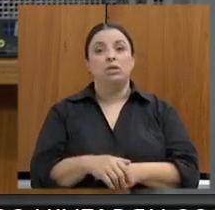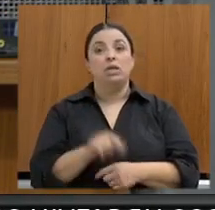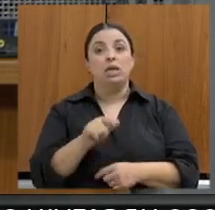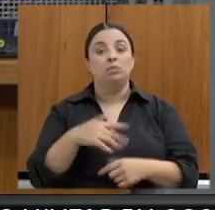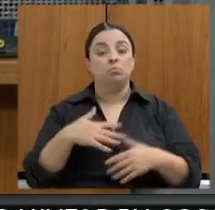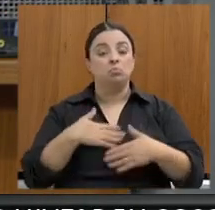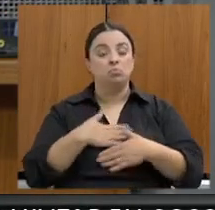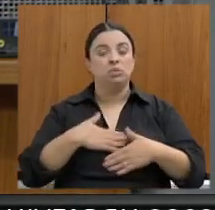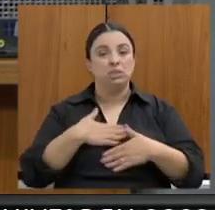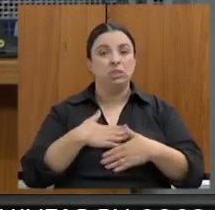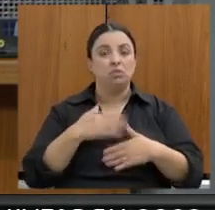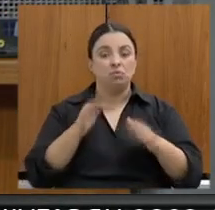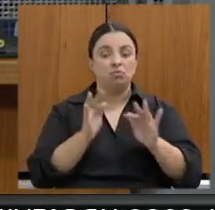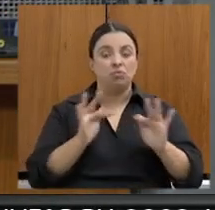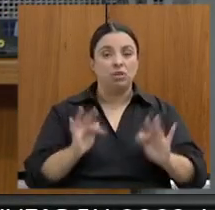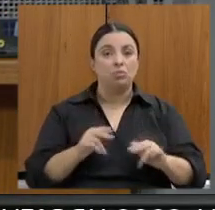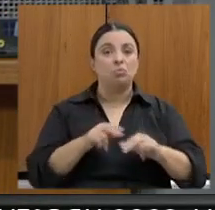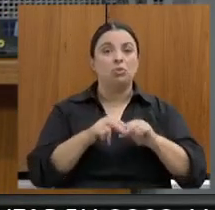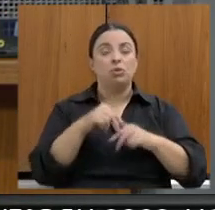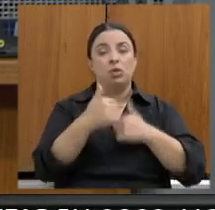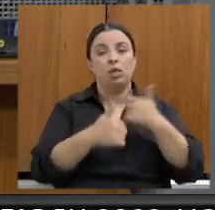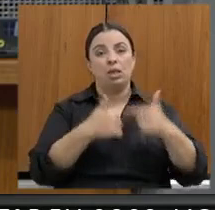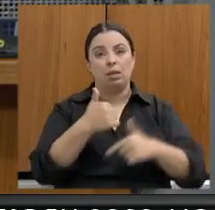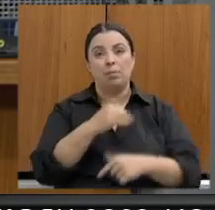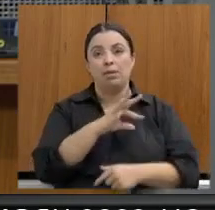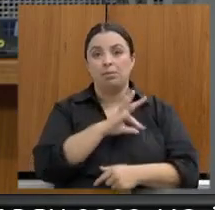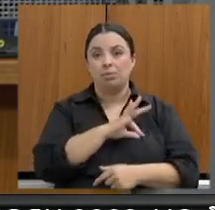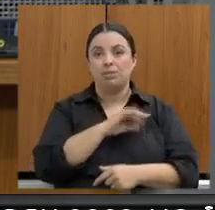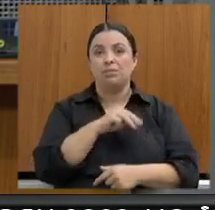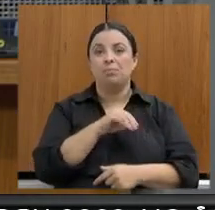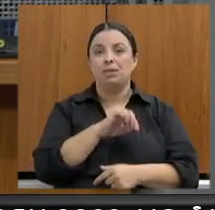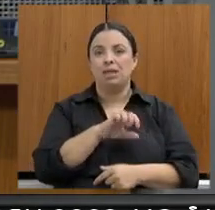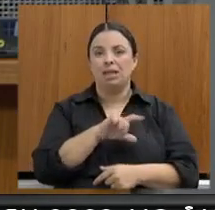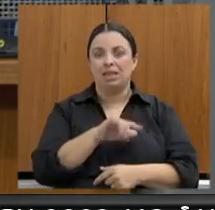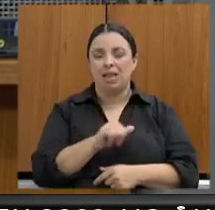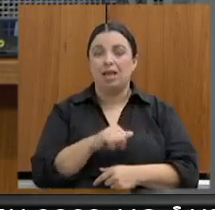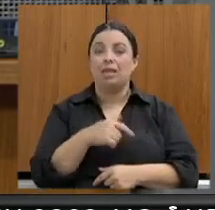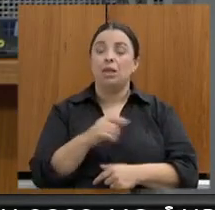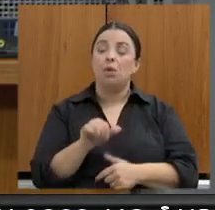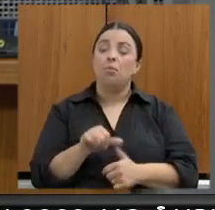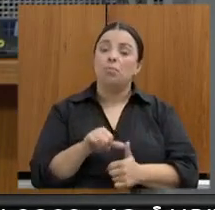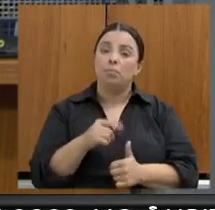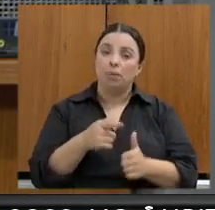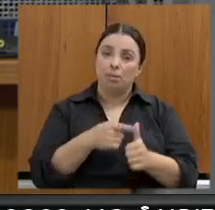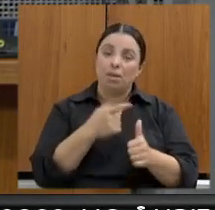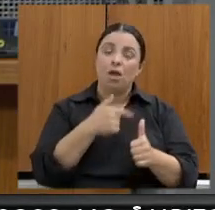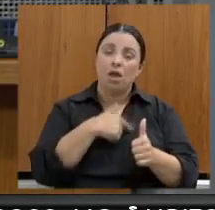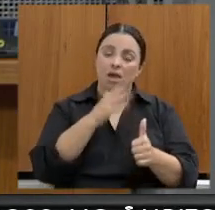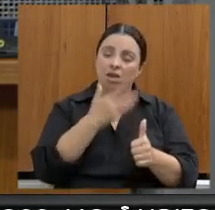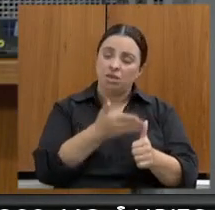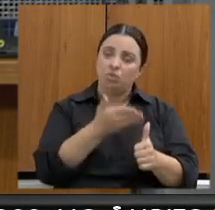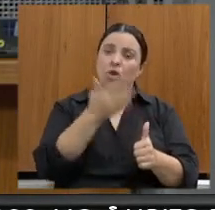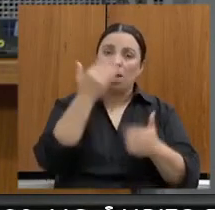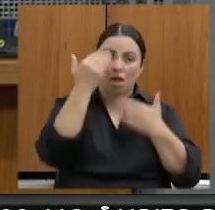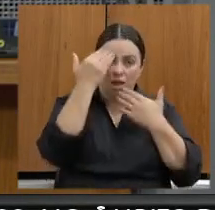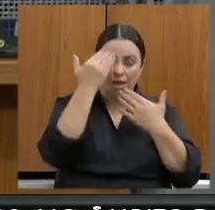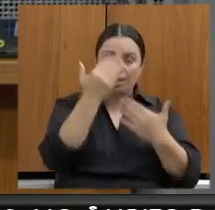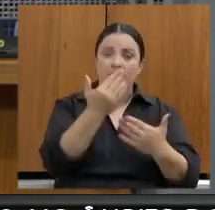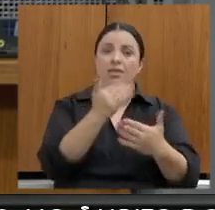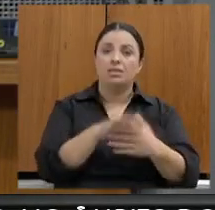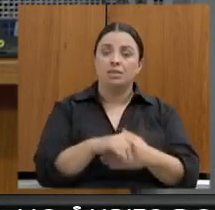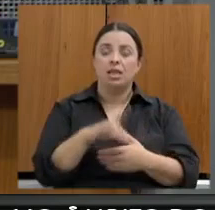pela atuação da polícia militar Então minha palavra de início é de agradecimento é termos um